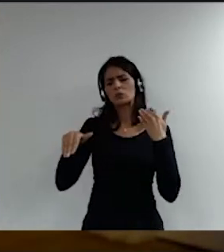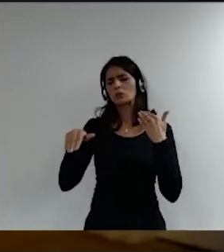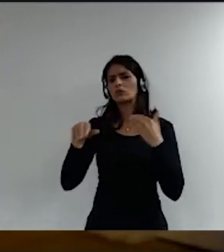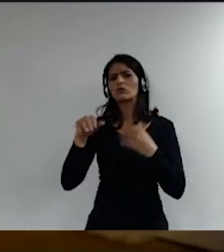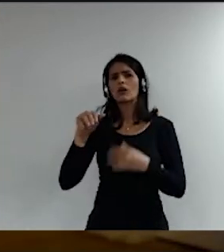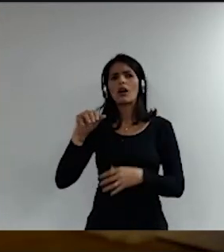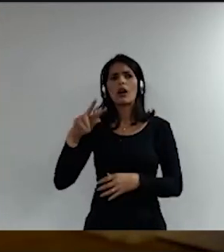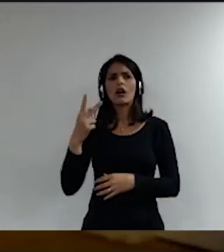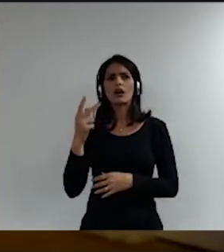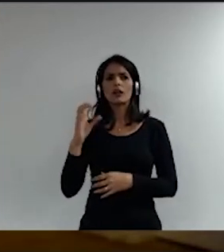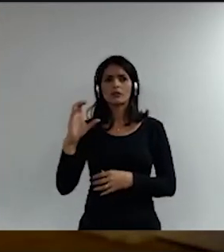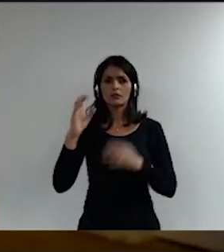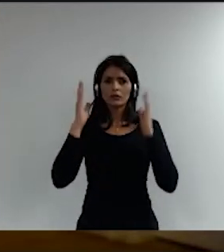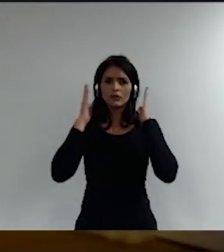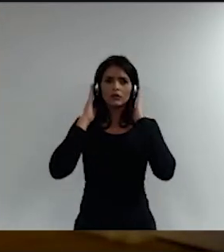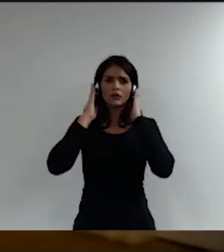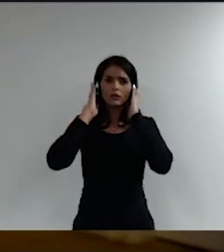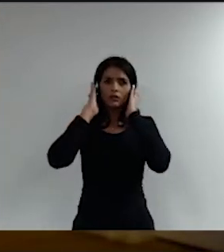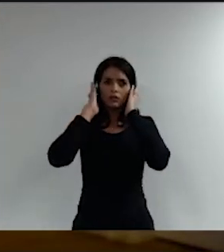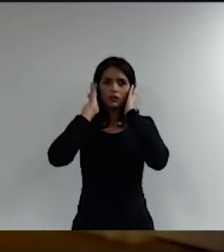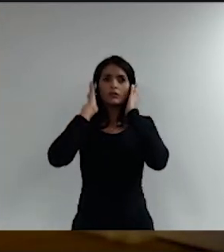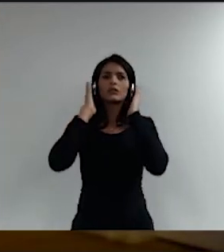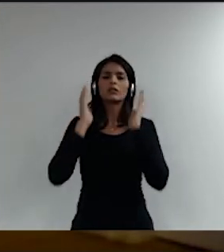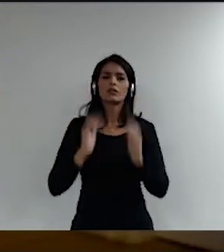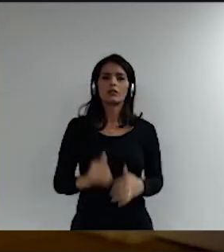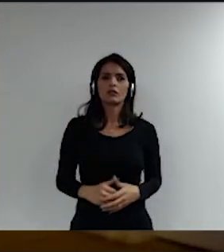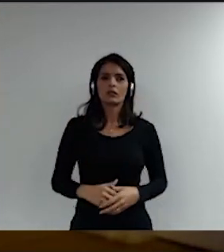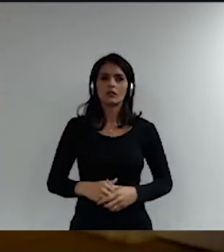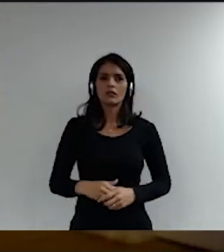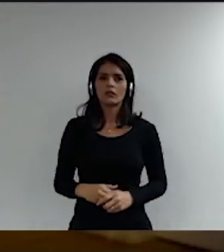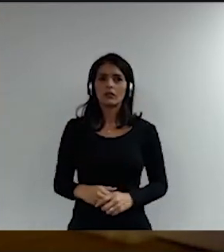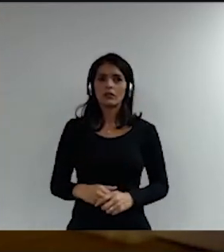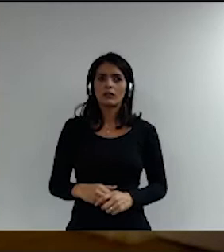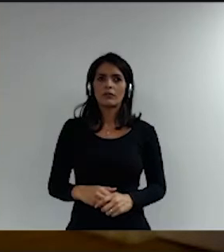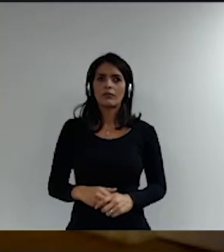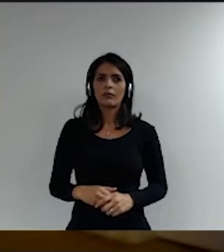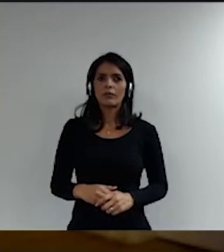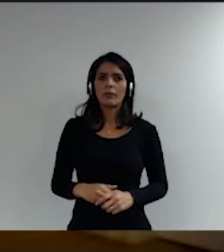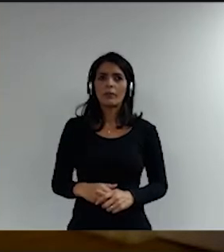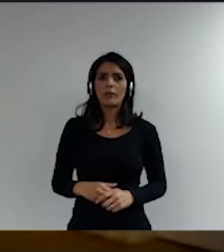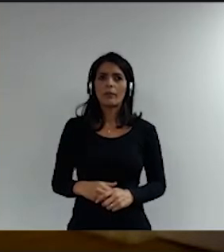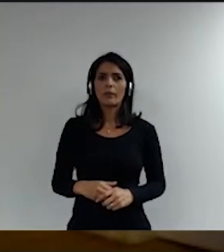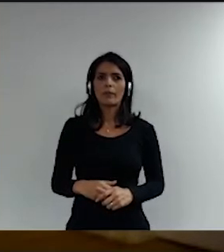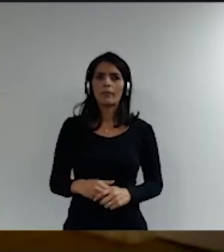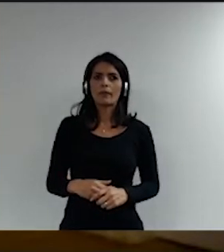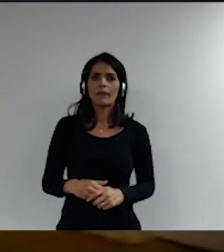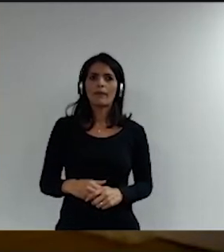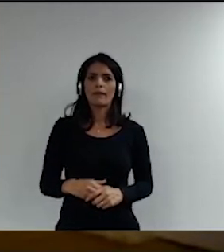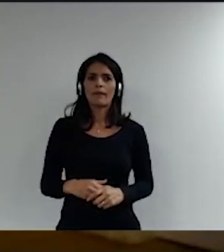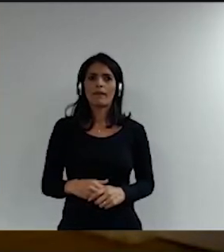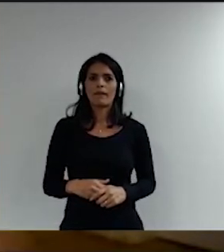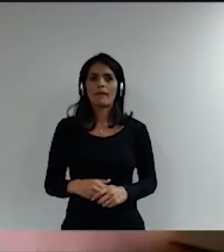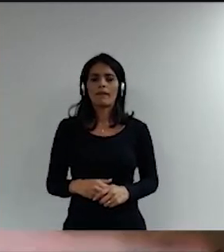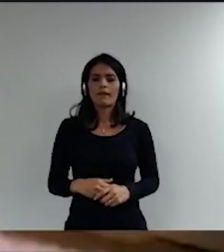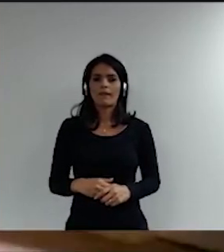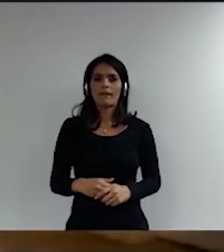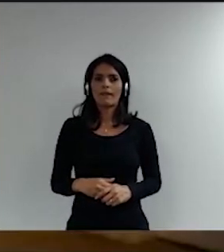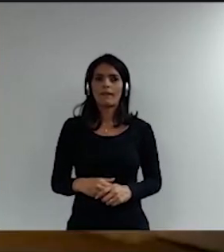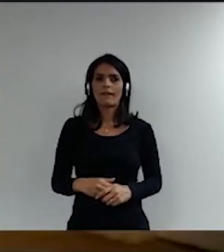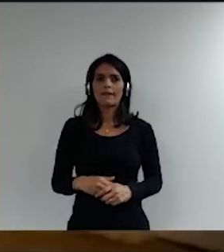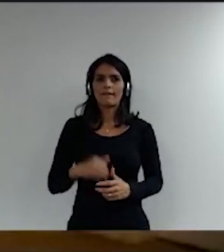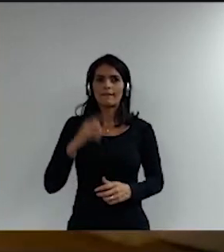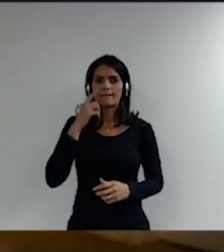corpus. Tudo bem, você é meu amigo, pode dizer, e por que você é contra? Me diz uma coisa, por que ele está preso? Bom, eu não